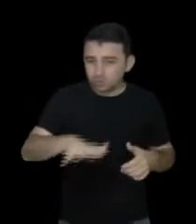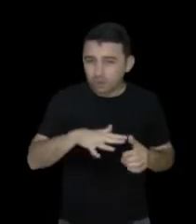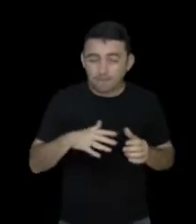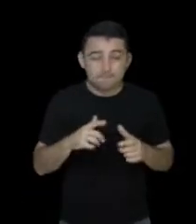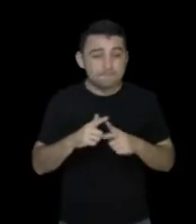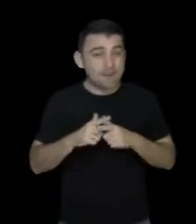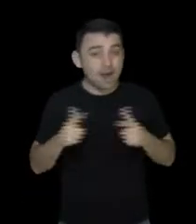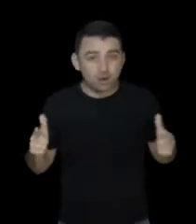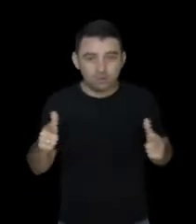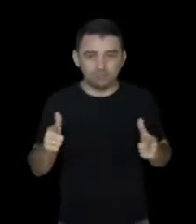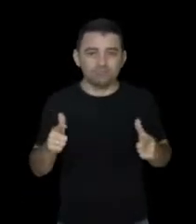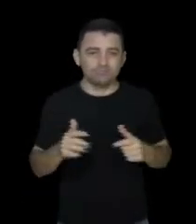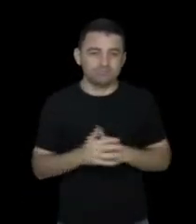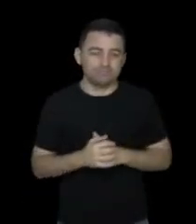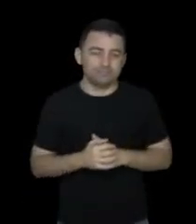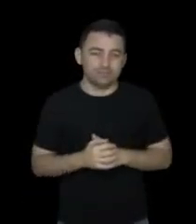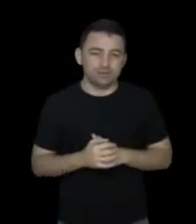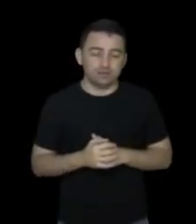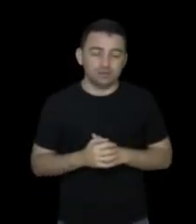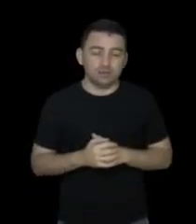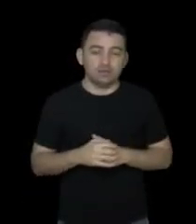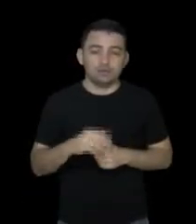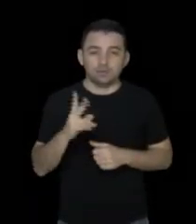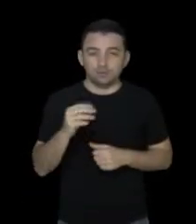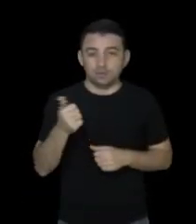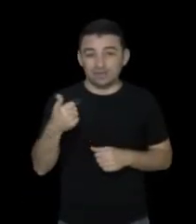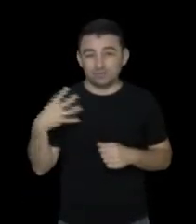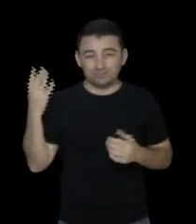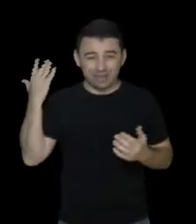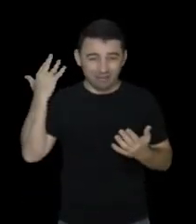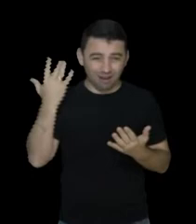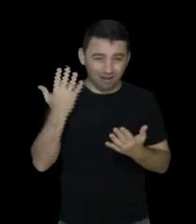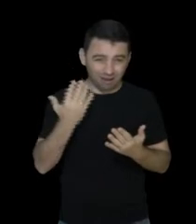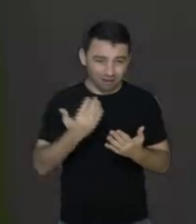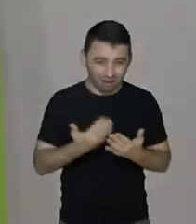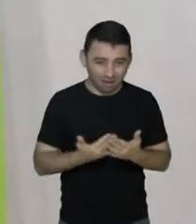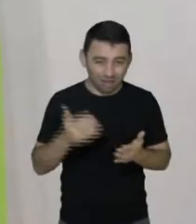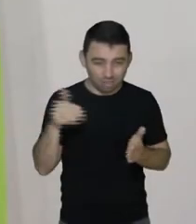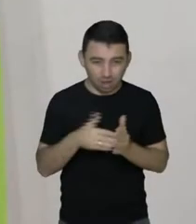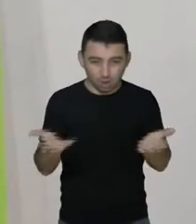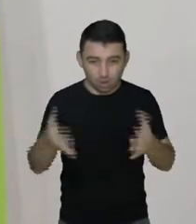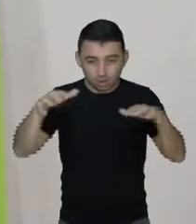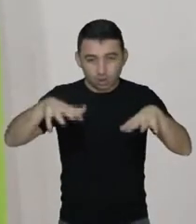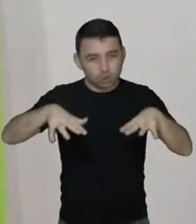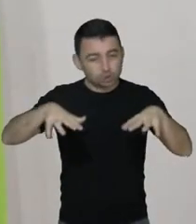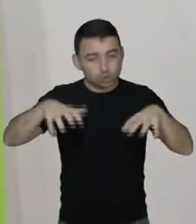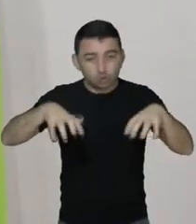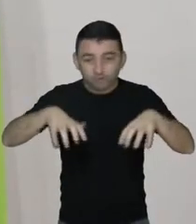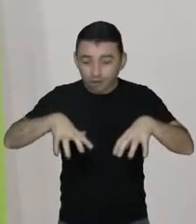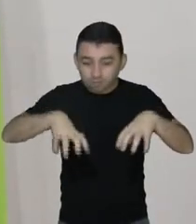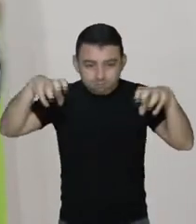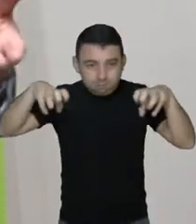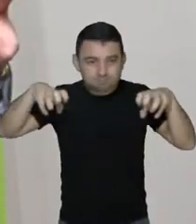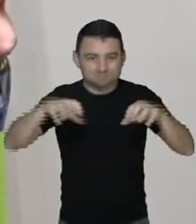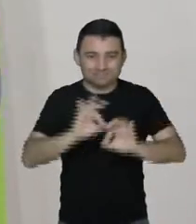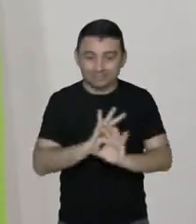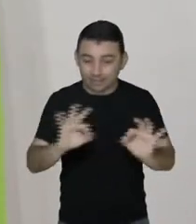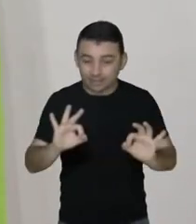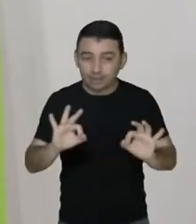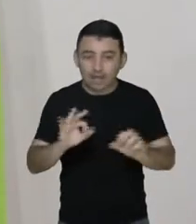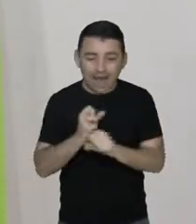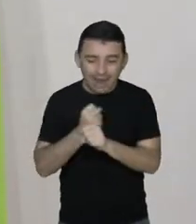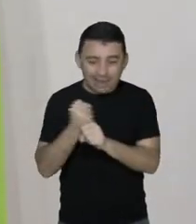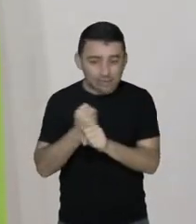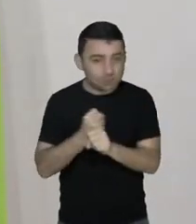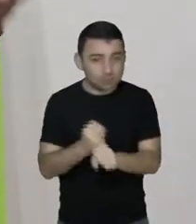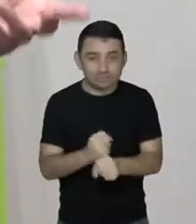de 2014 para cá nós enfrentamos uma estiagem que perdurou por vários